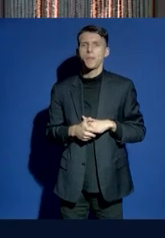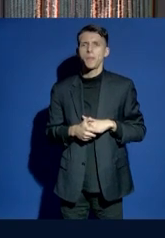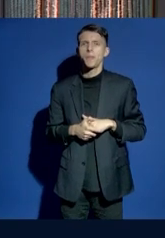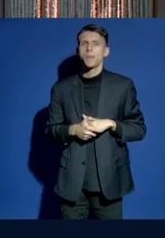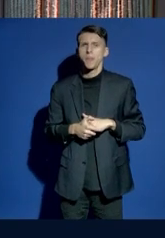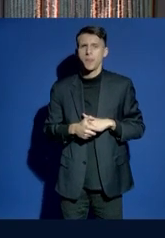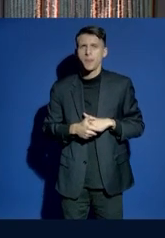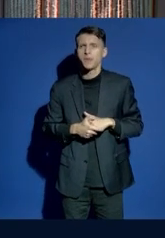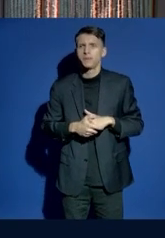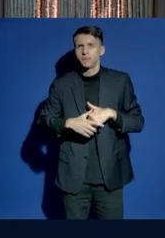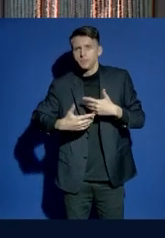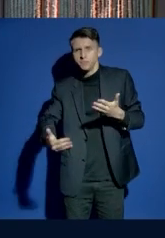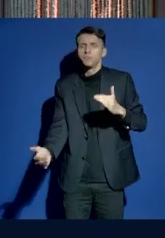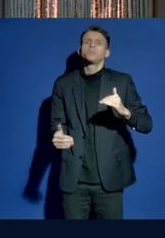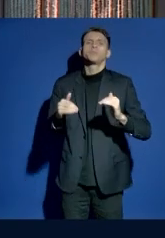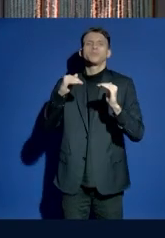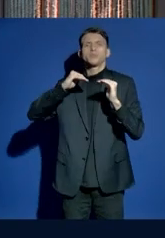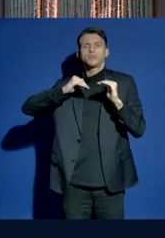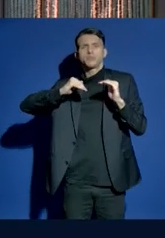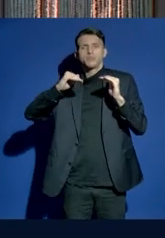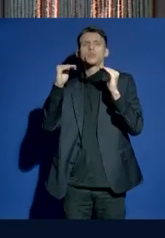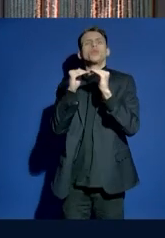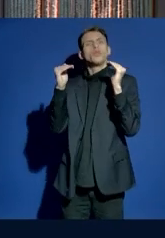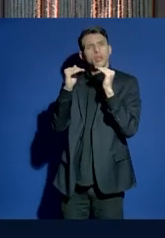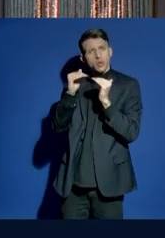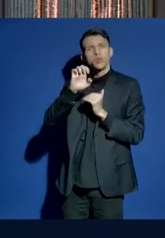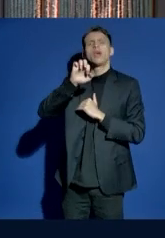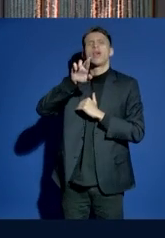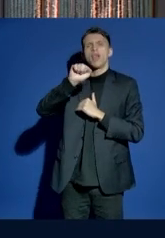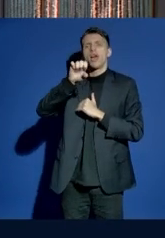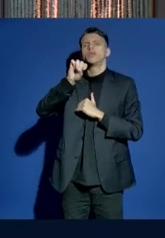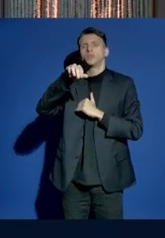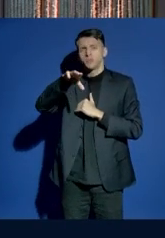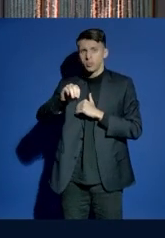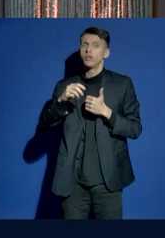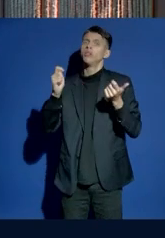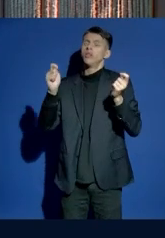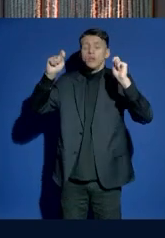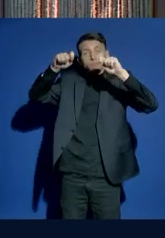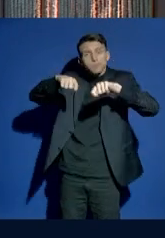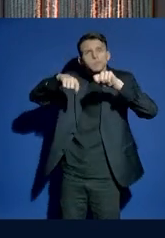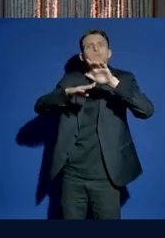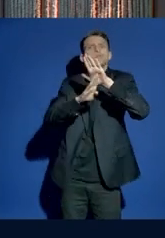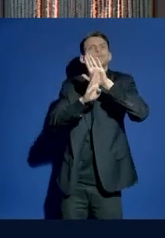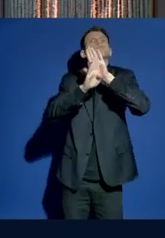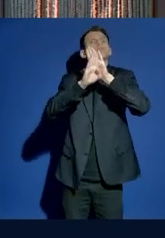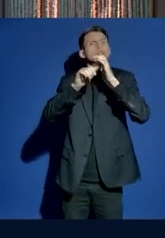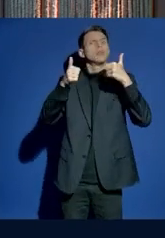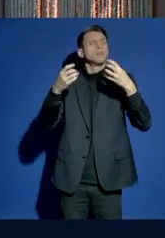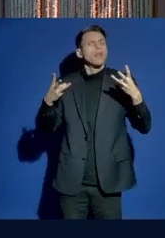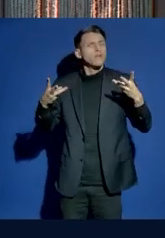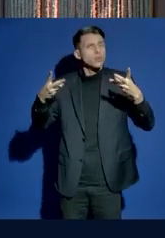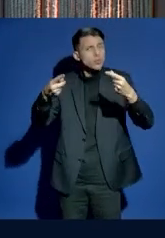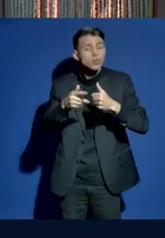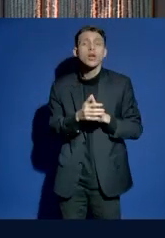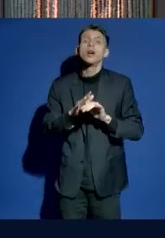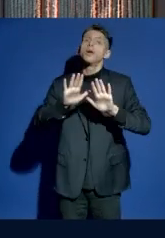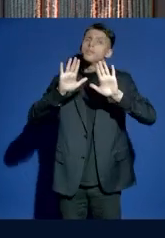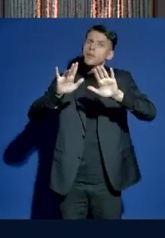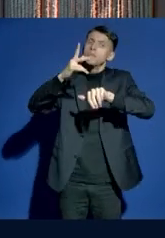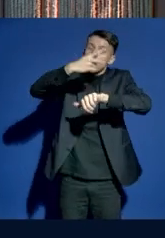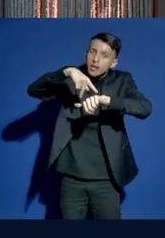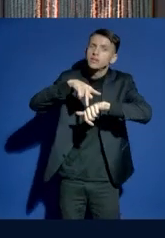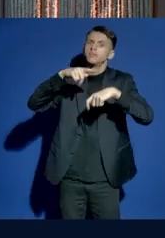Luiz, quer comentar? Eu concordo com o Erasmo, sem dúvida nenhuma, o potencial é incrível. e o quanto o país precisa